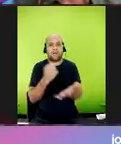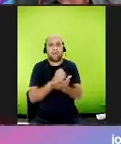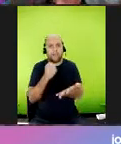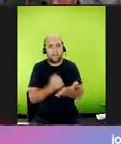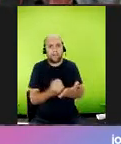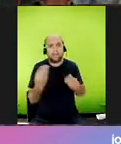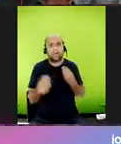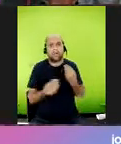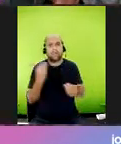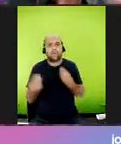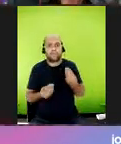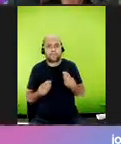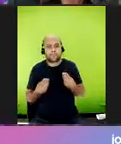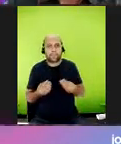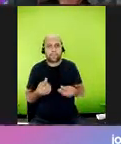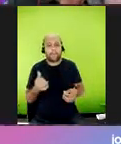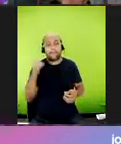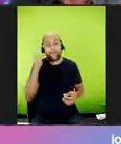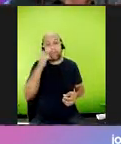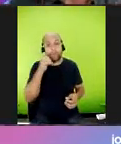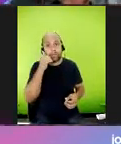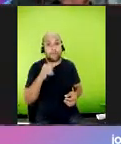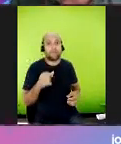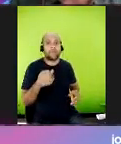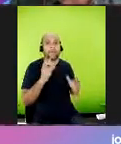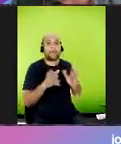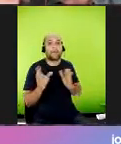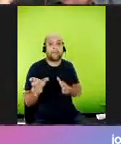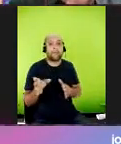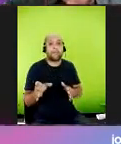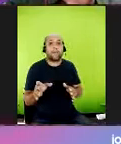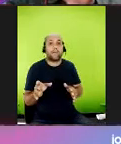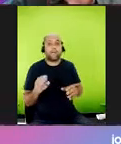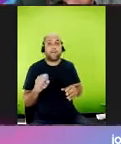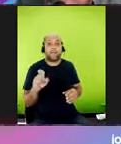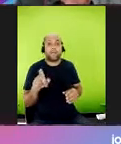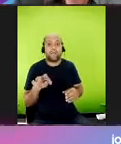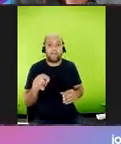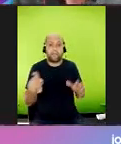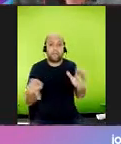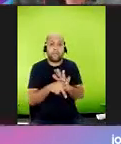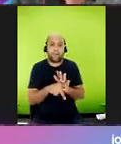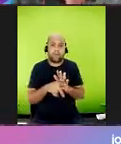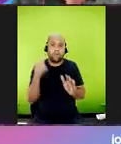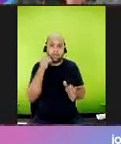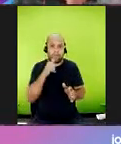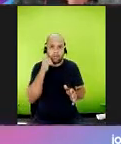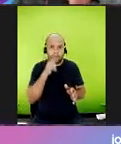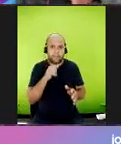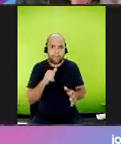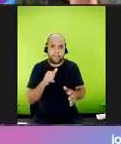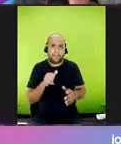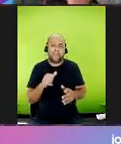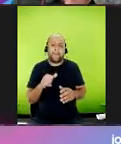incluir para mulheres né a gente faz processo seletivo dedicados para mulheres mulheres para gestão é para que a gente